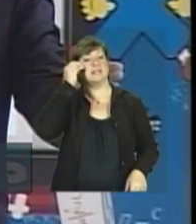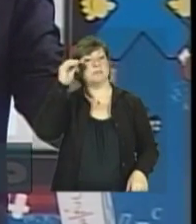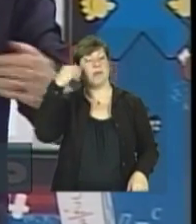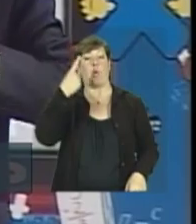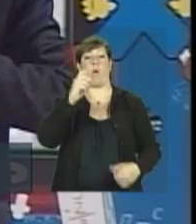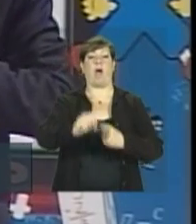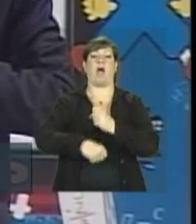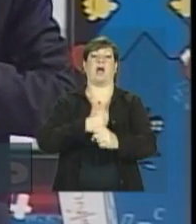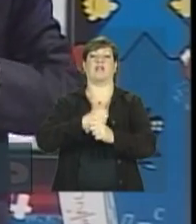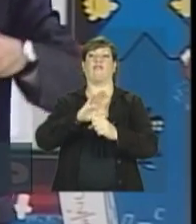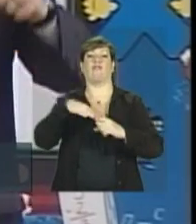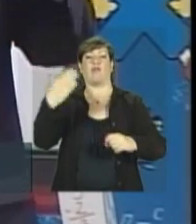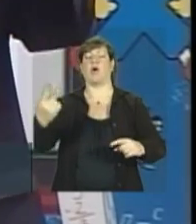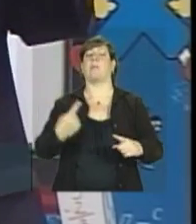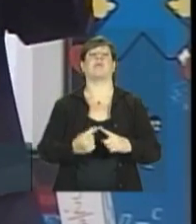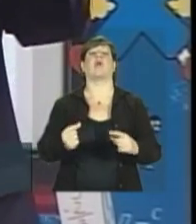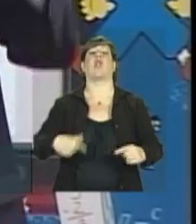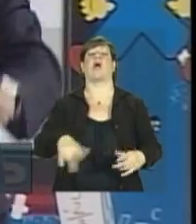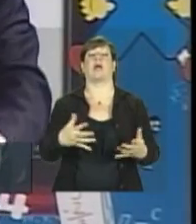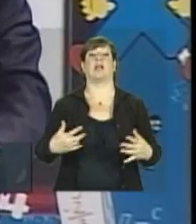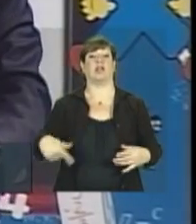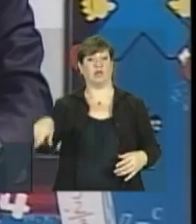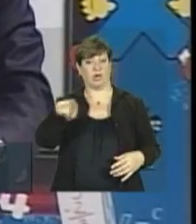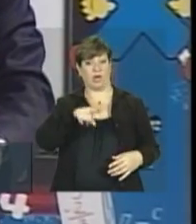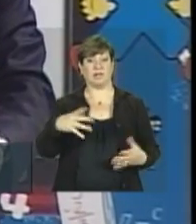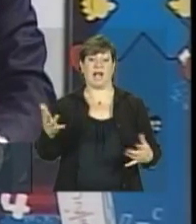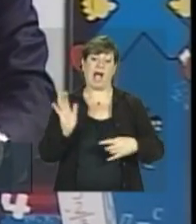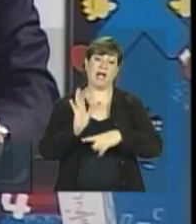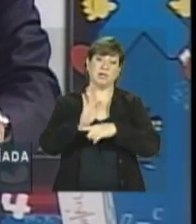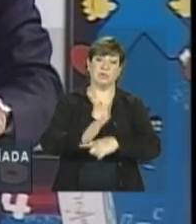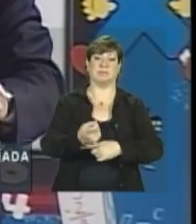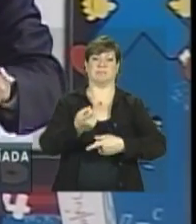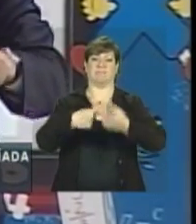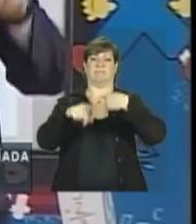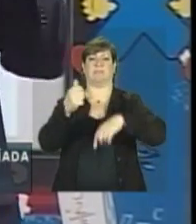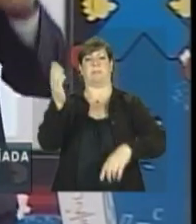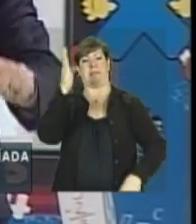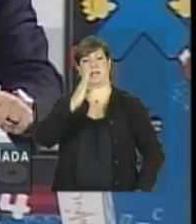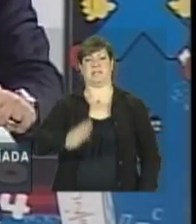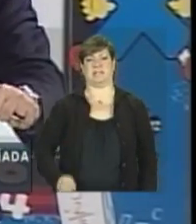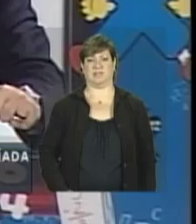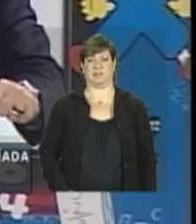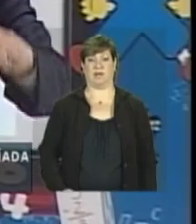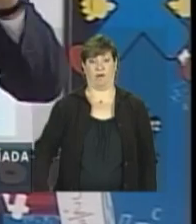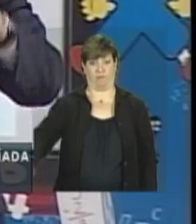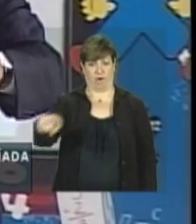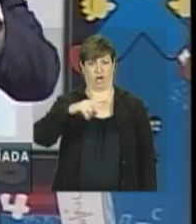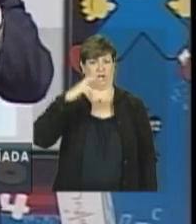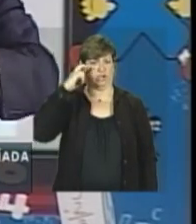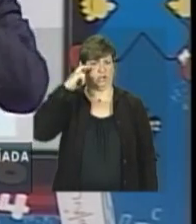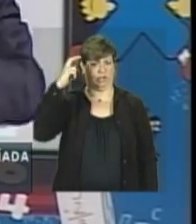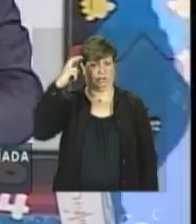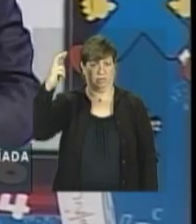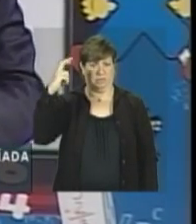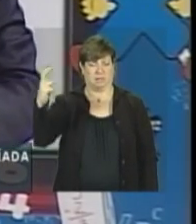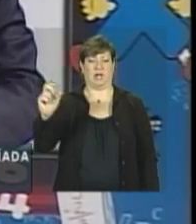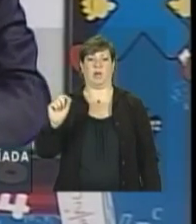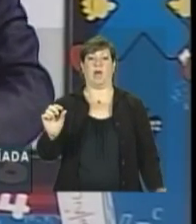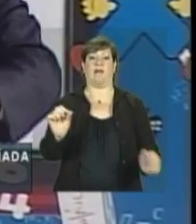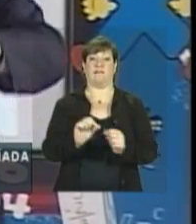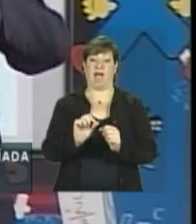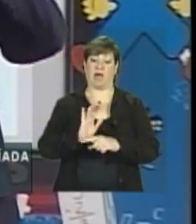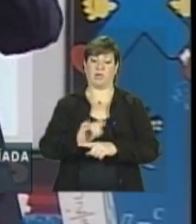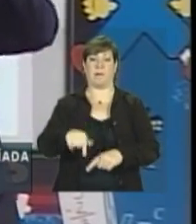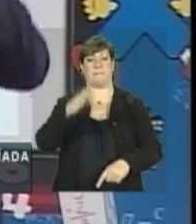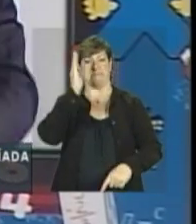fora. Porque o que nós queremos? Nós queremos que vocês ajudem a construir o Brasil. Que essa sabedoria faça, esse que já é a sexta economia do